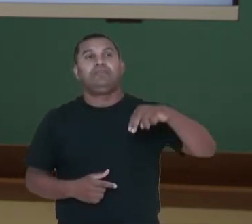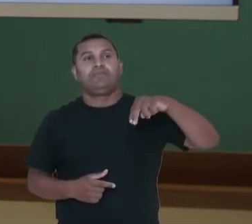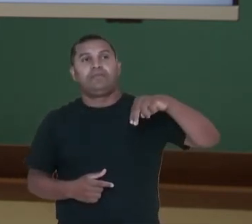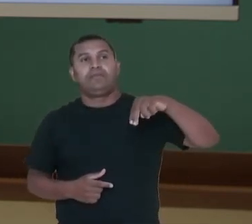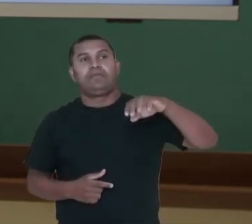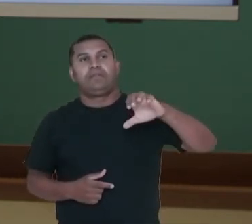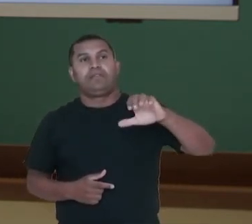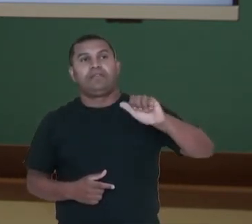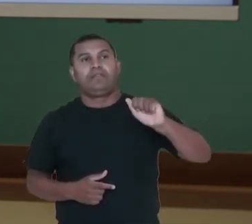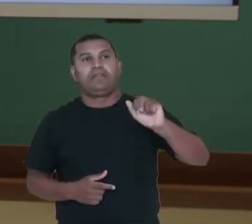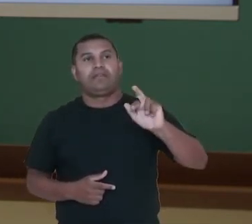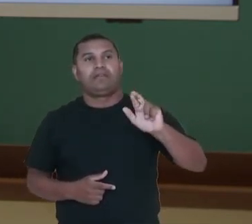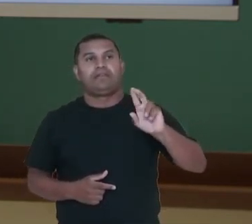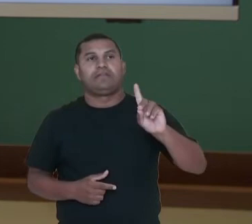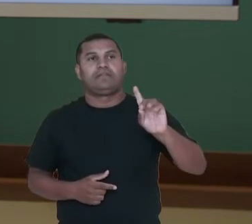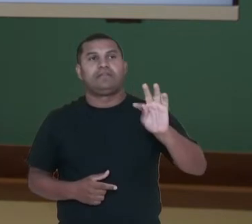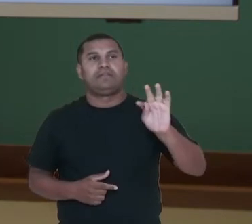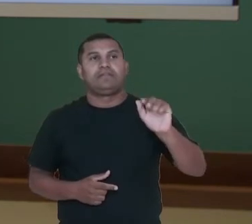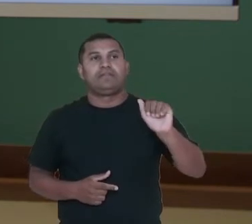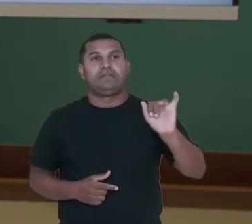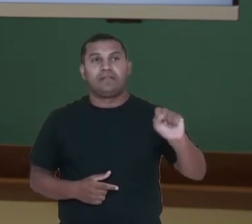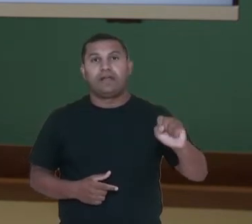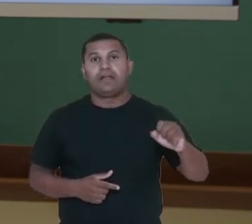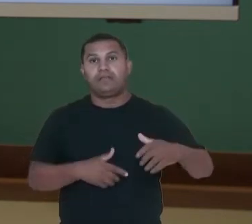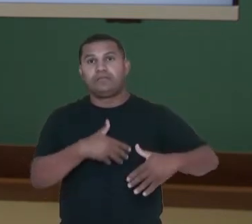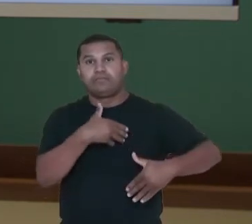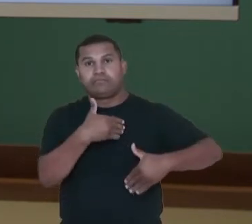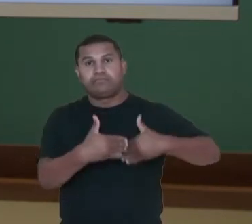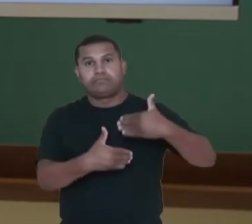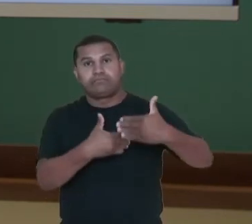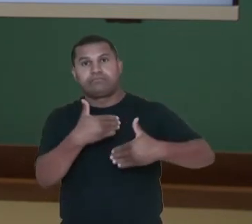lá e foi se passando através das gerações.